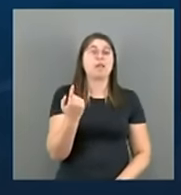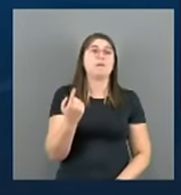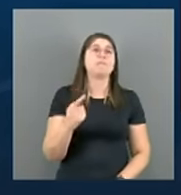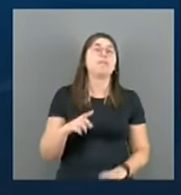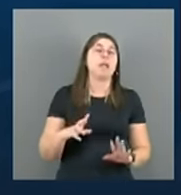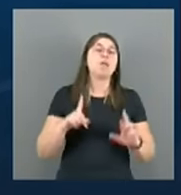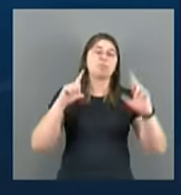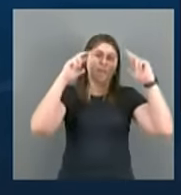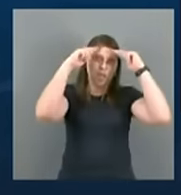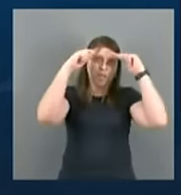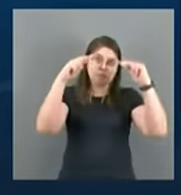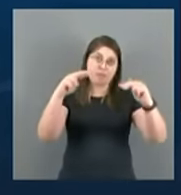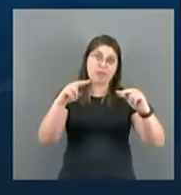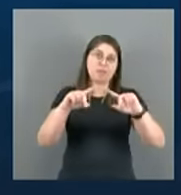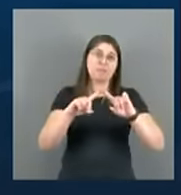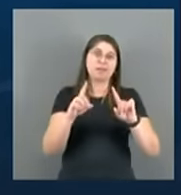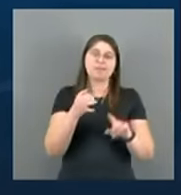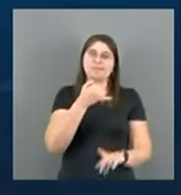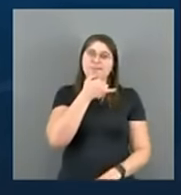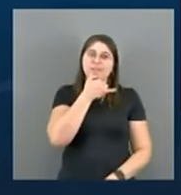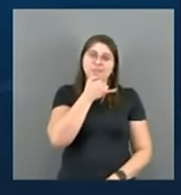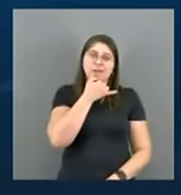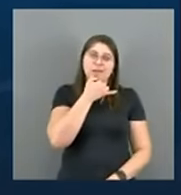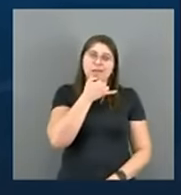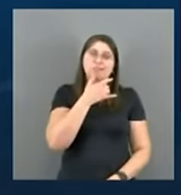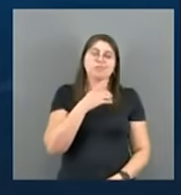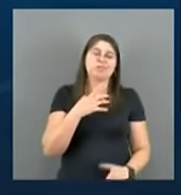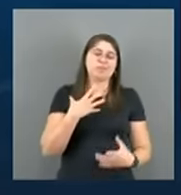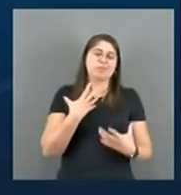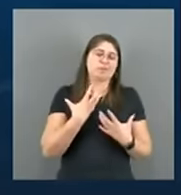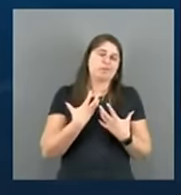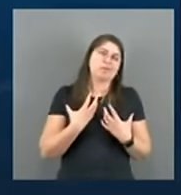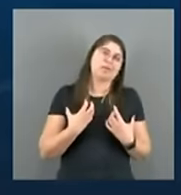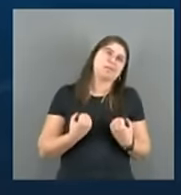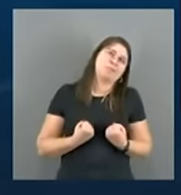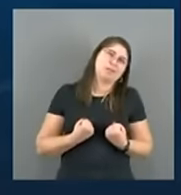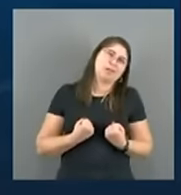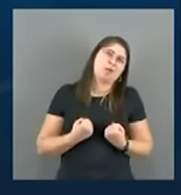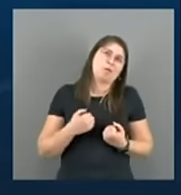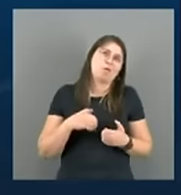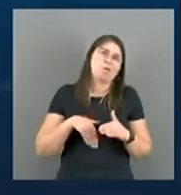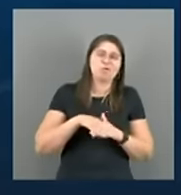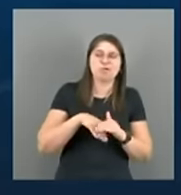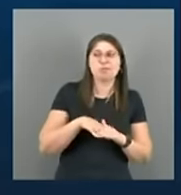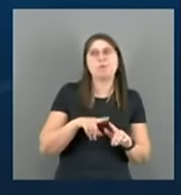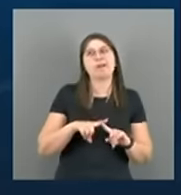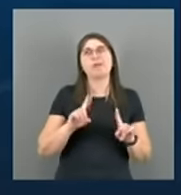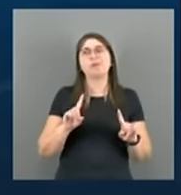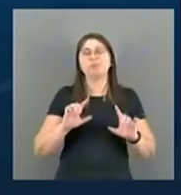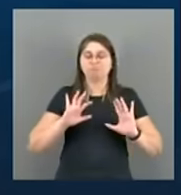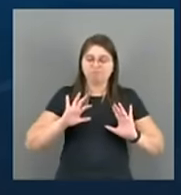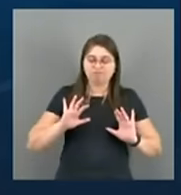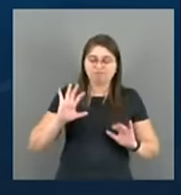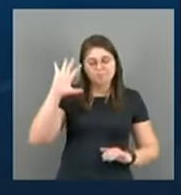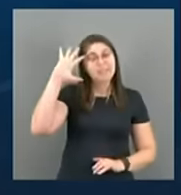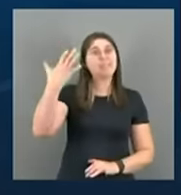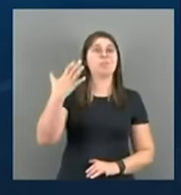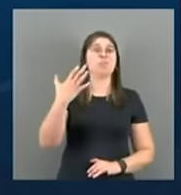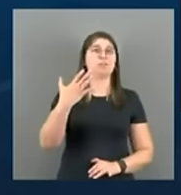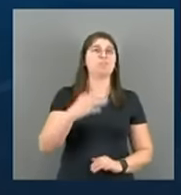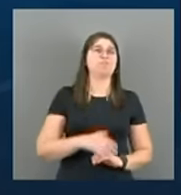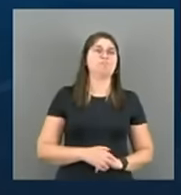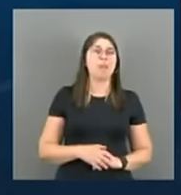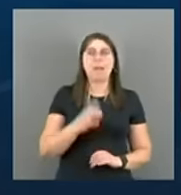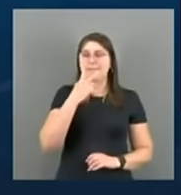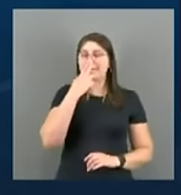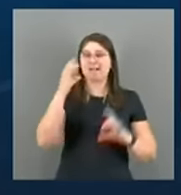tive, infelizmente, Romário, eu tive uma decepção no futebol com o que fez e que eu tomasse essas atitudes, entende? Então é como se fosse um gatilho,